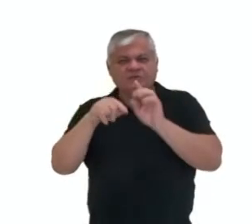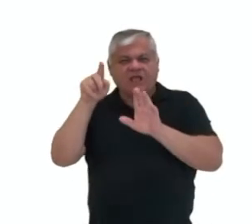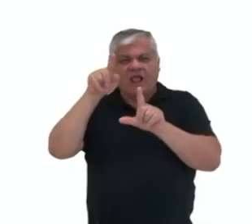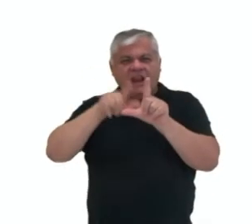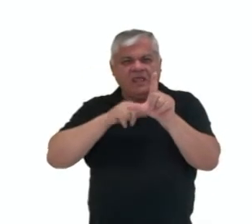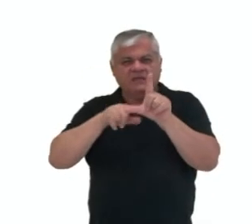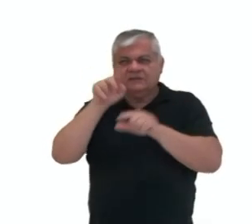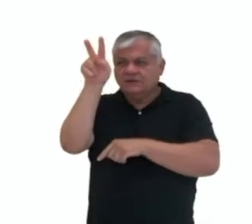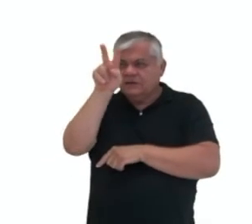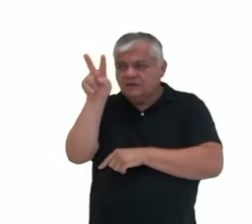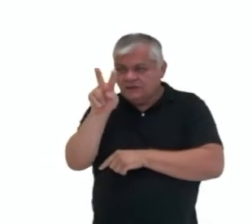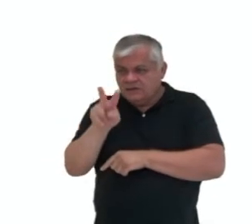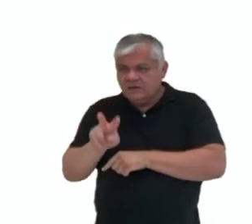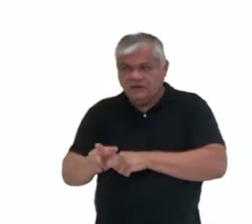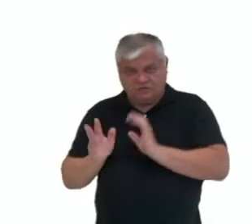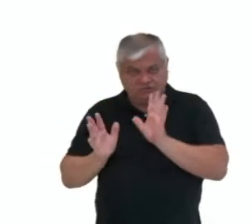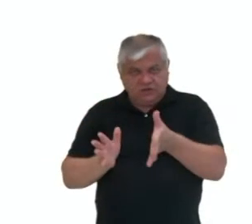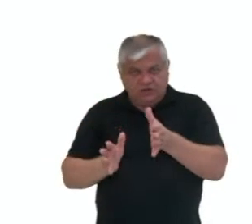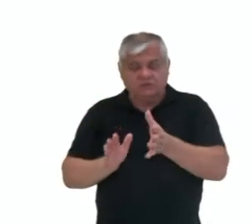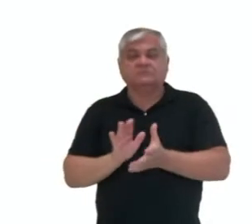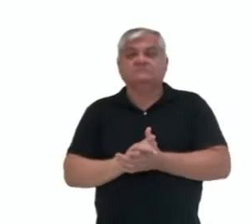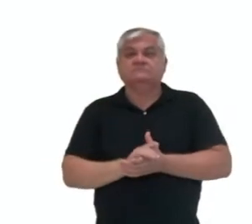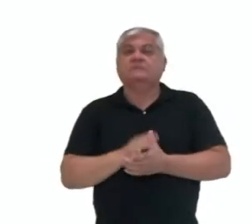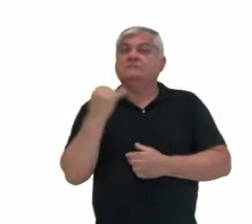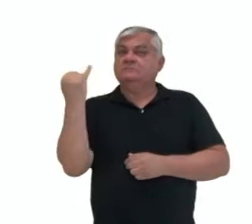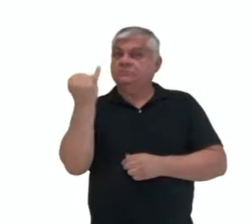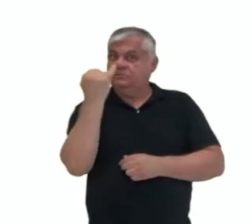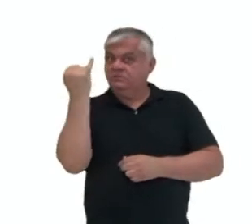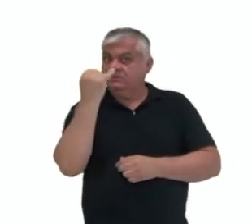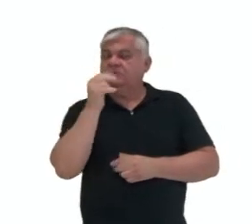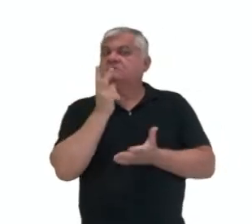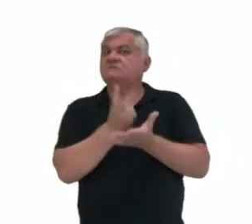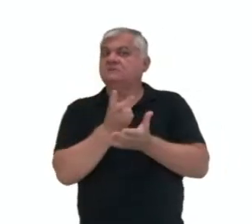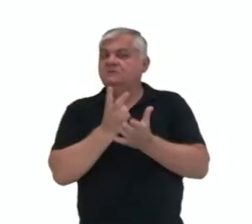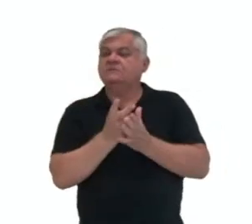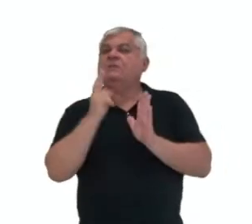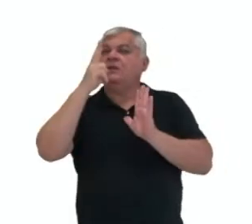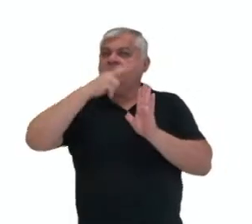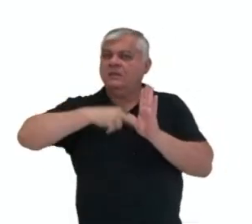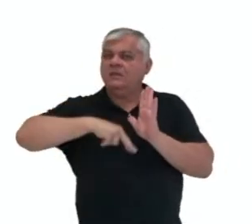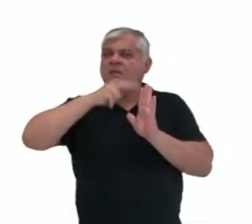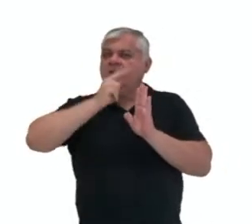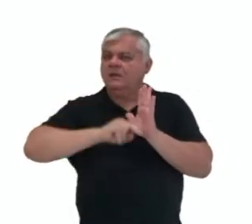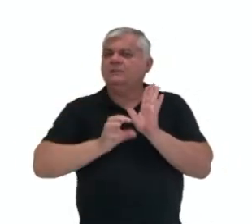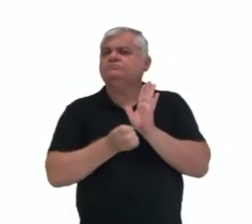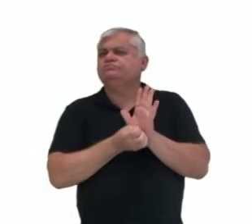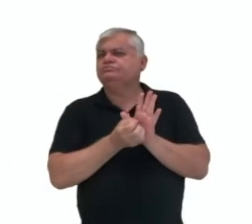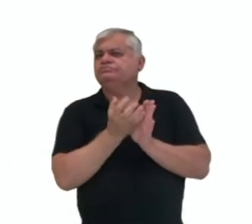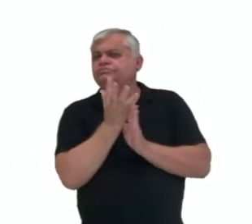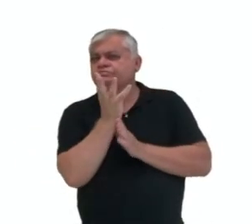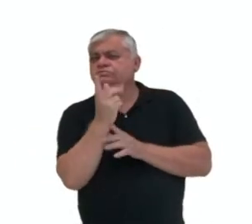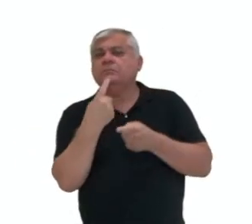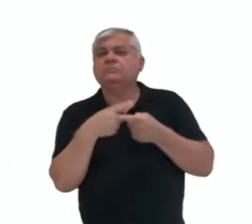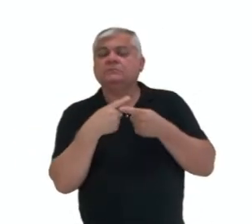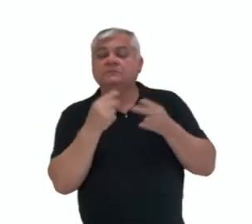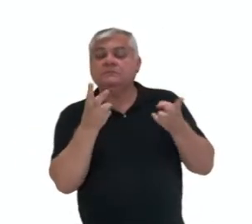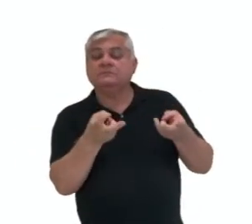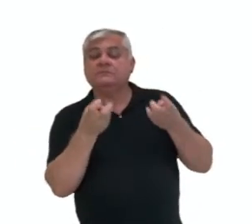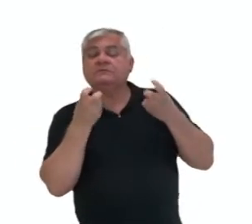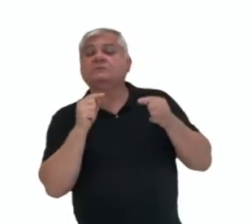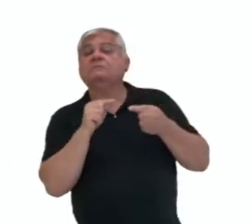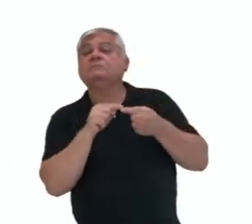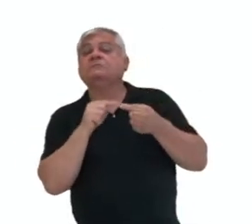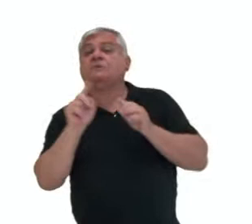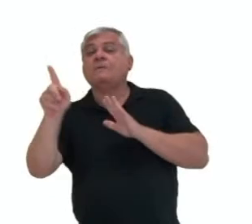só, relendo aqui, e é importante sempre essa releitura para que você perceba o quê? O nosso objetivo da